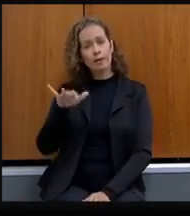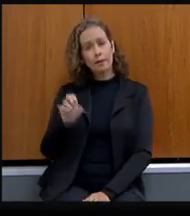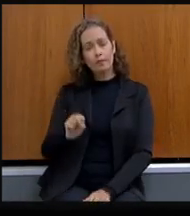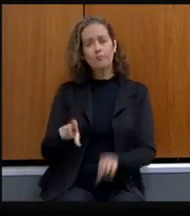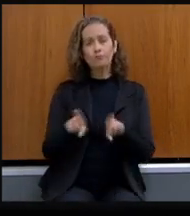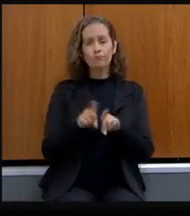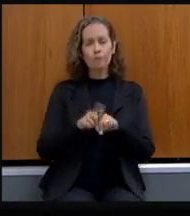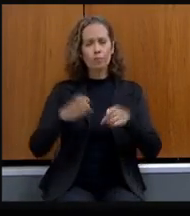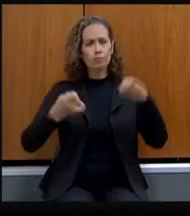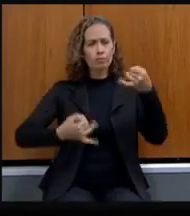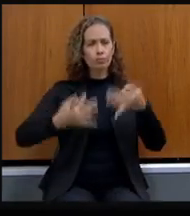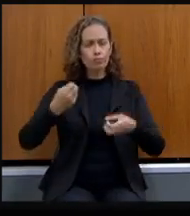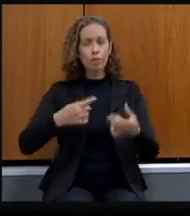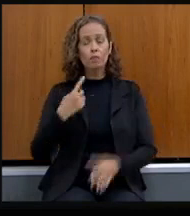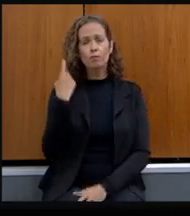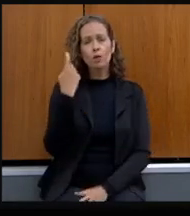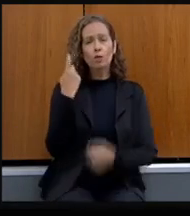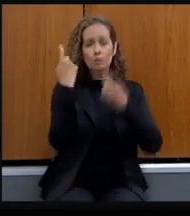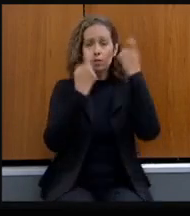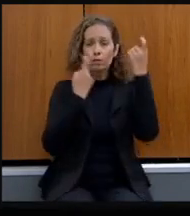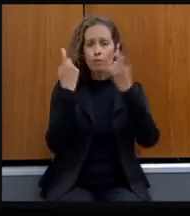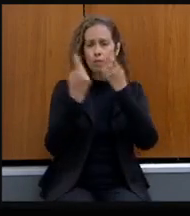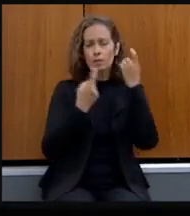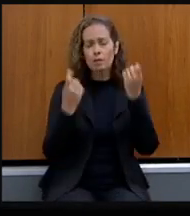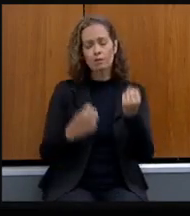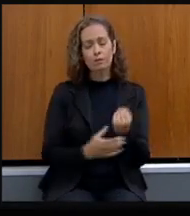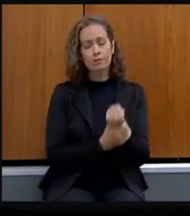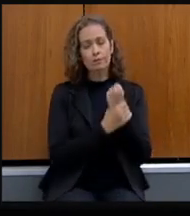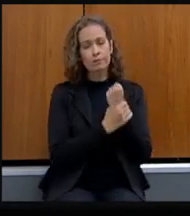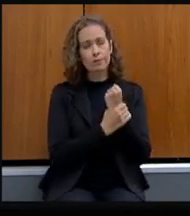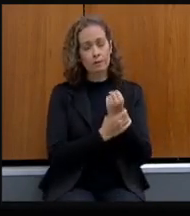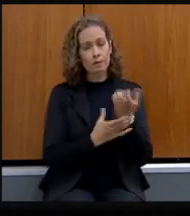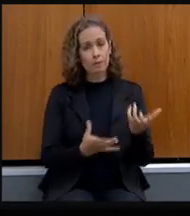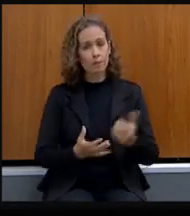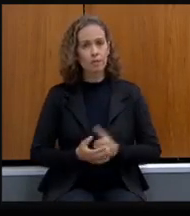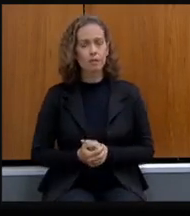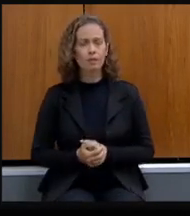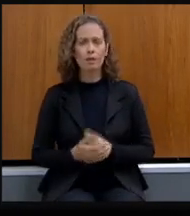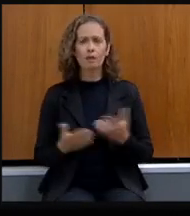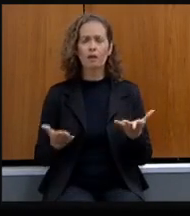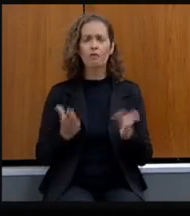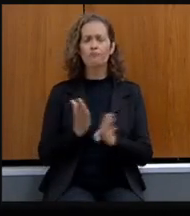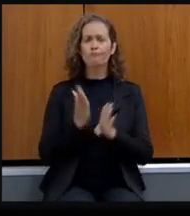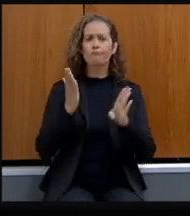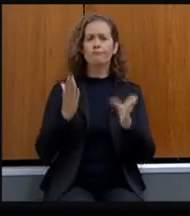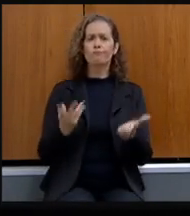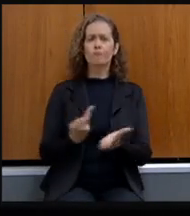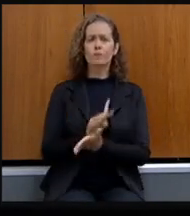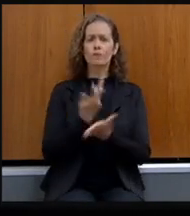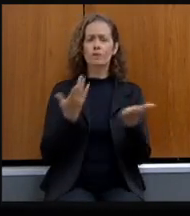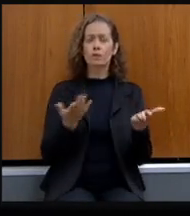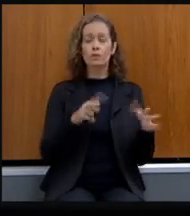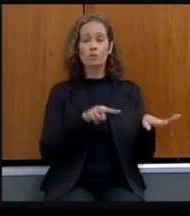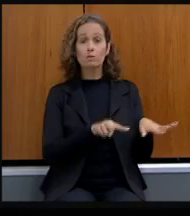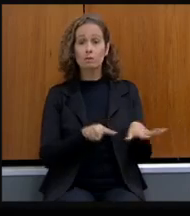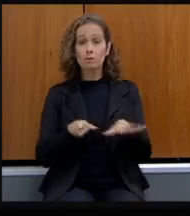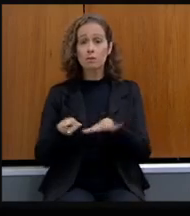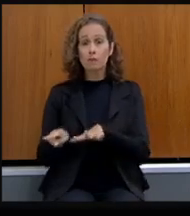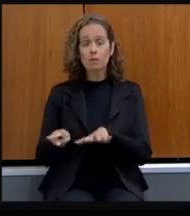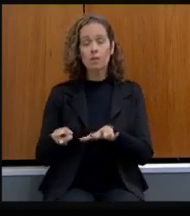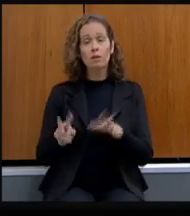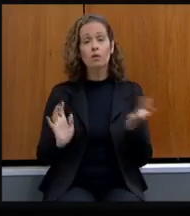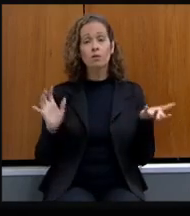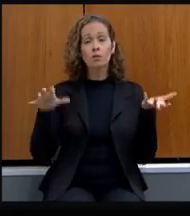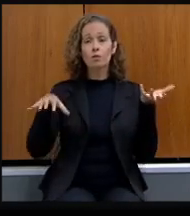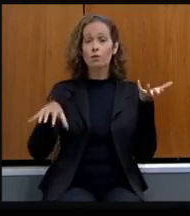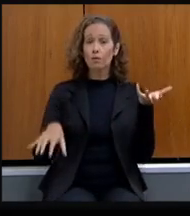preocupação é inclusive pode segurança não foi para o coincidência que ele passa ocorreu exatamente na semana que o Congresso